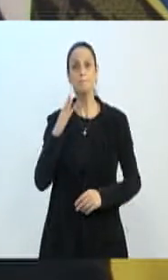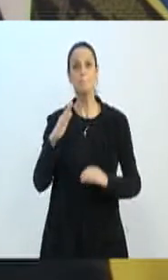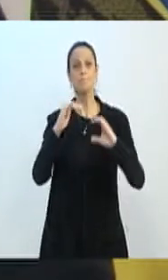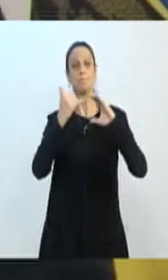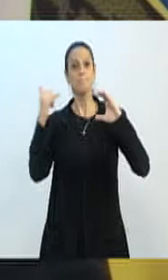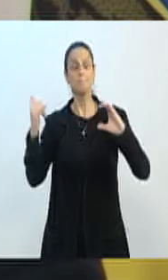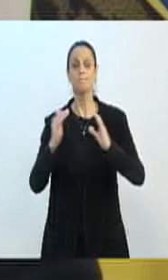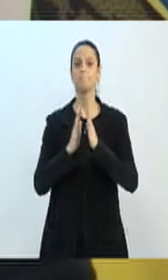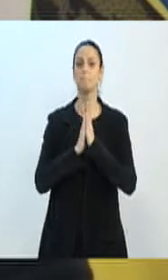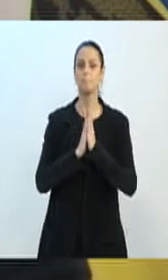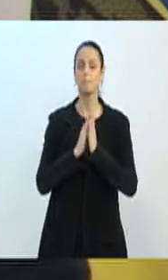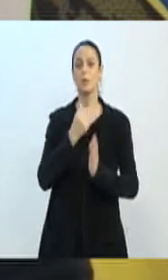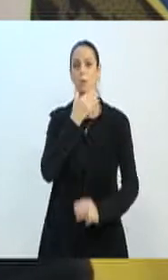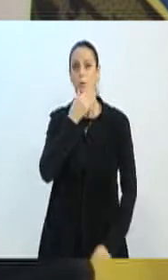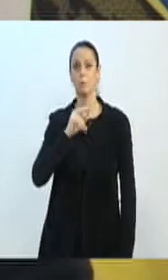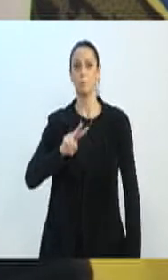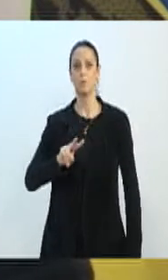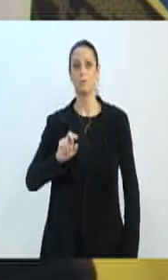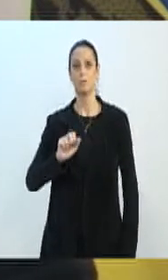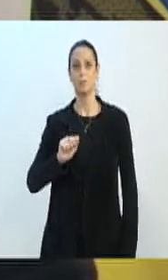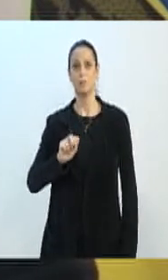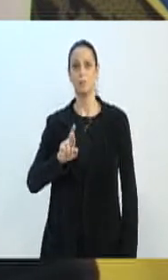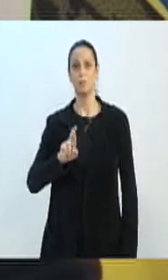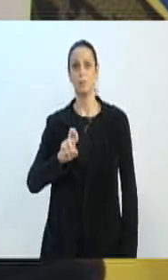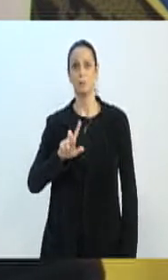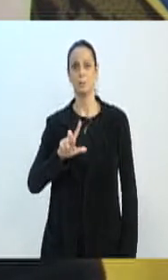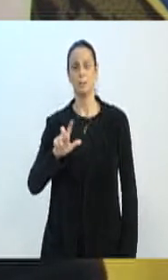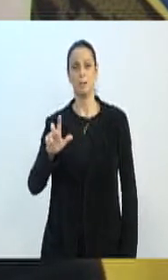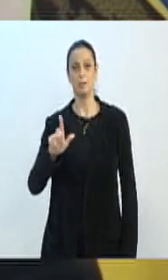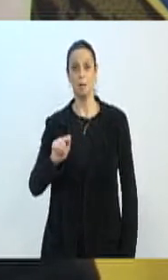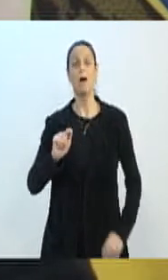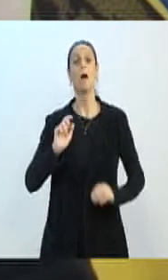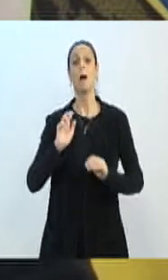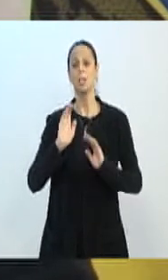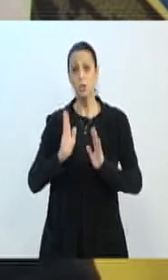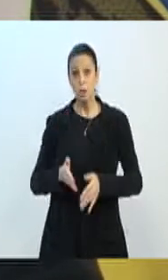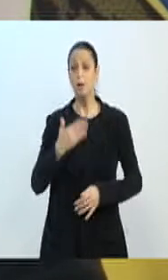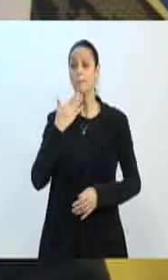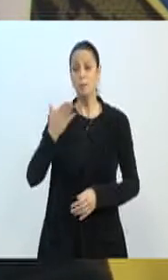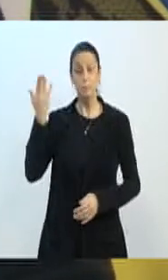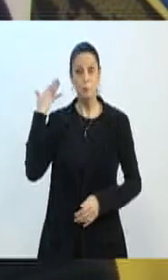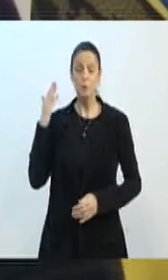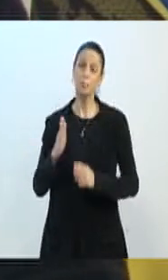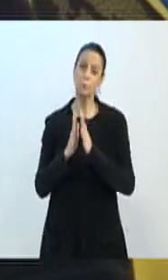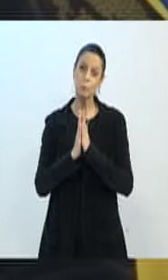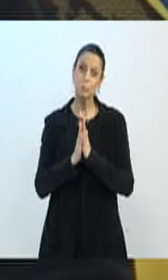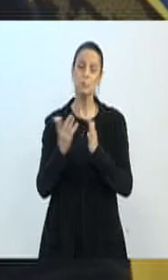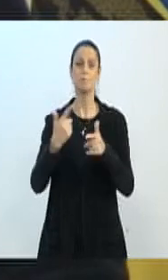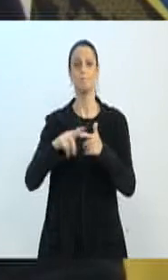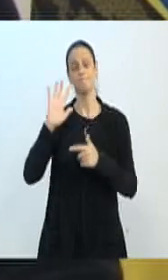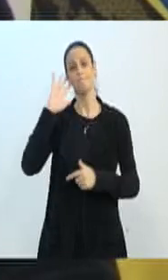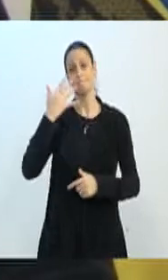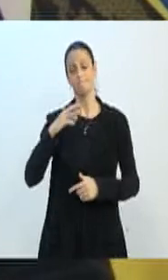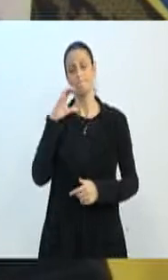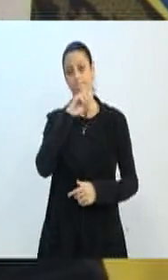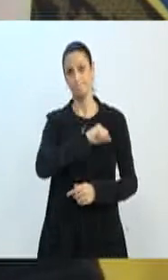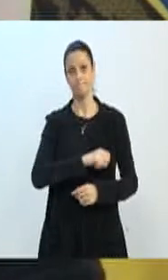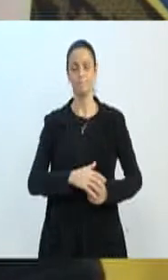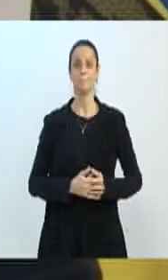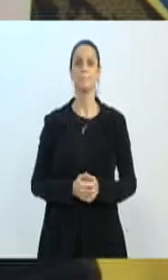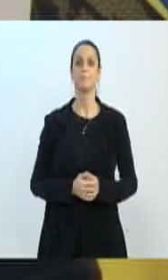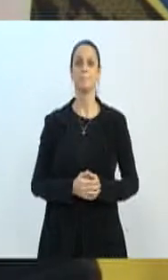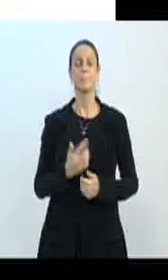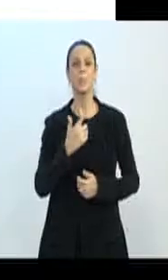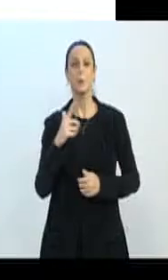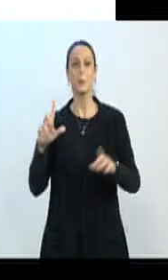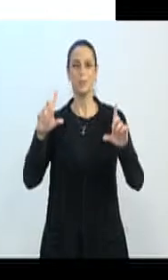mobilize Varela Eu acho que já foi feito esse pedido vamos agilizar o mais rápido possível a próxima